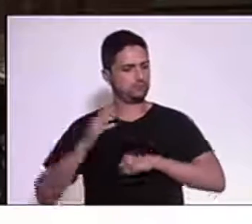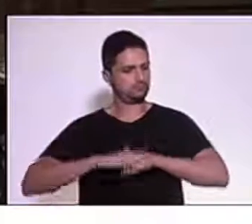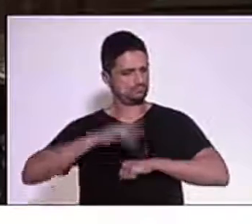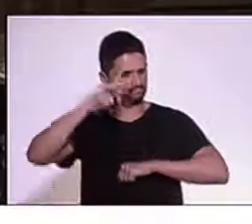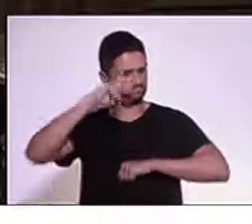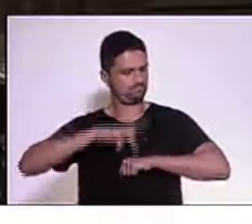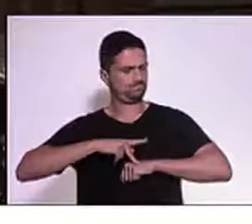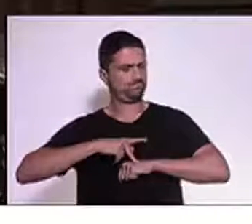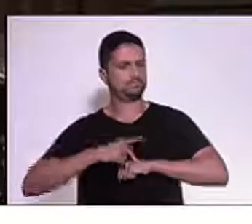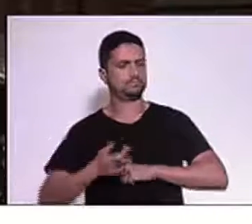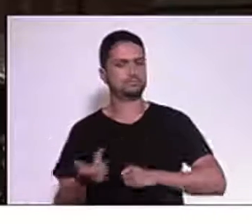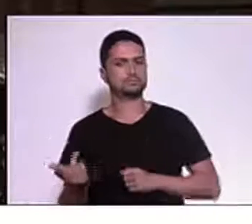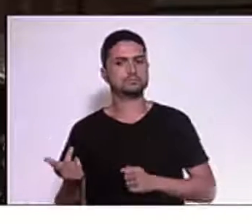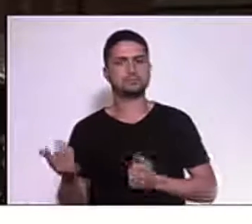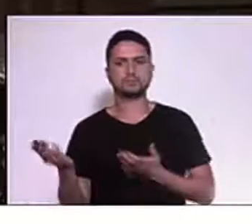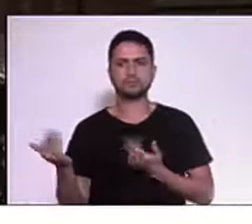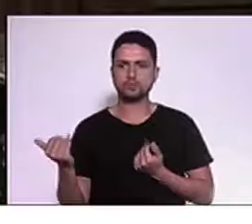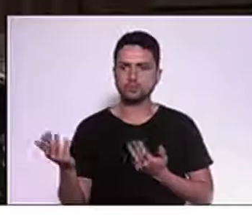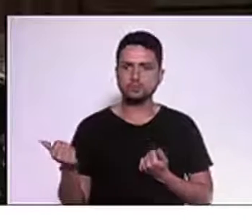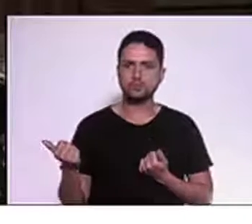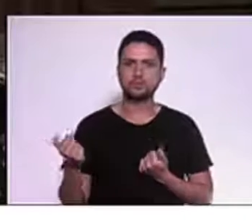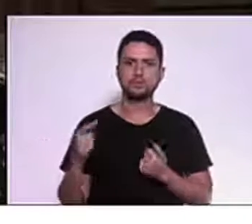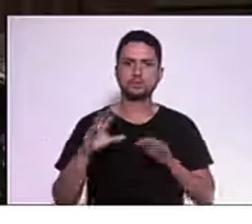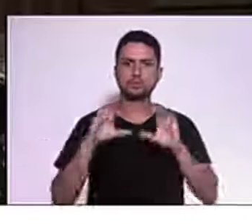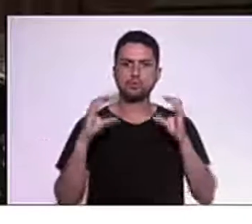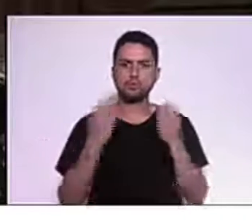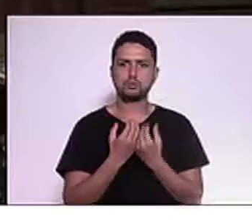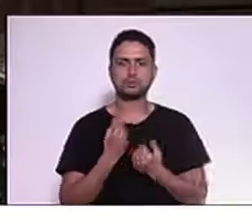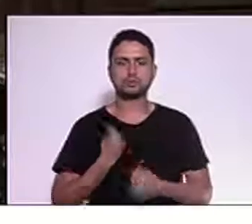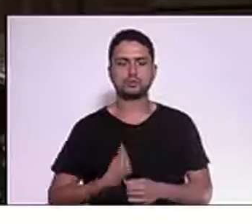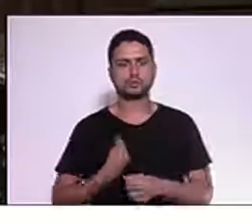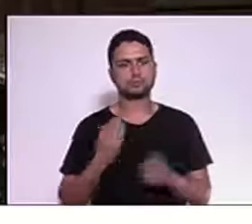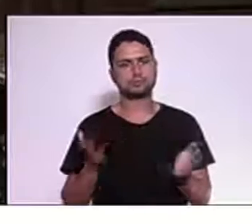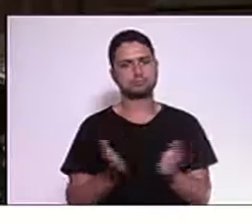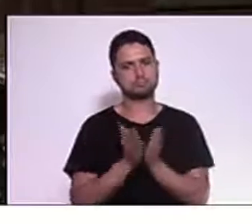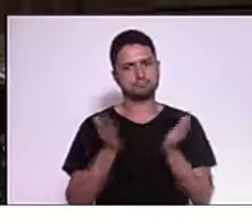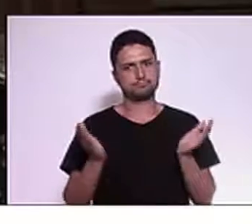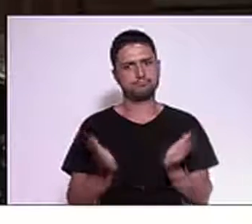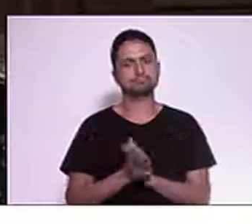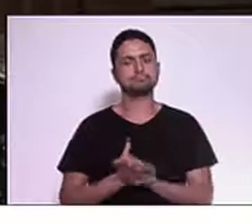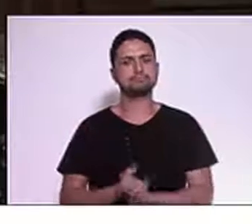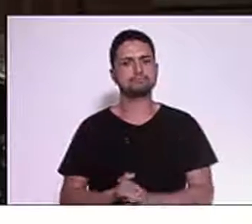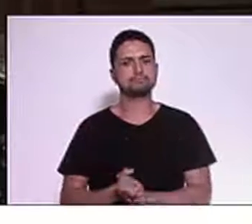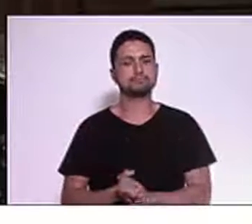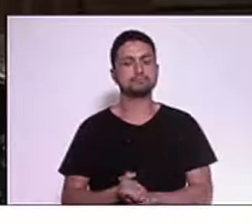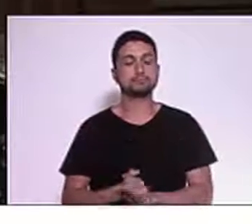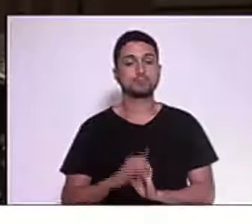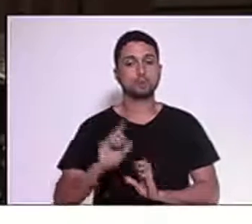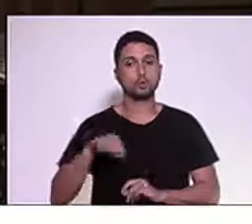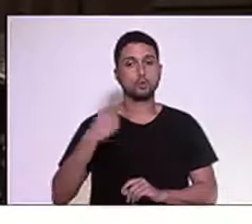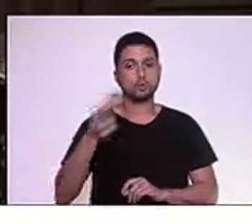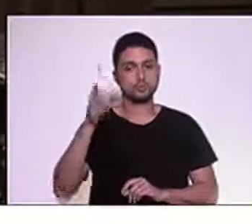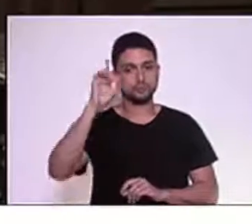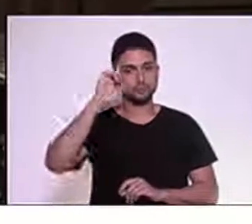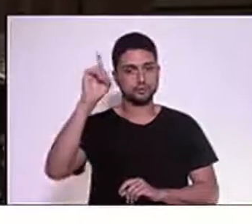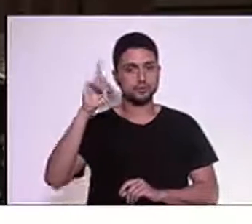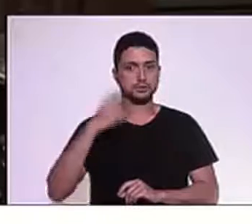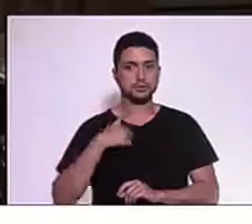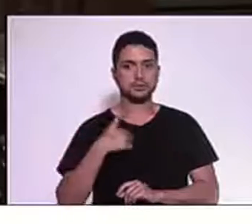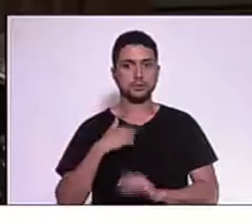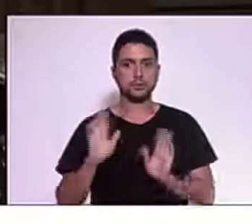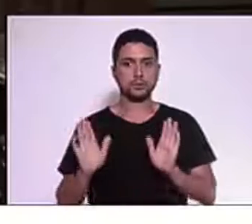jovens que estão aí nas comunidades menos favorecidas. No dia seguinte, eu estava